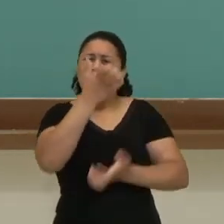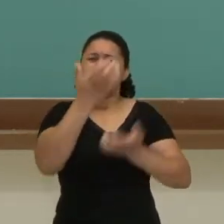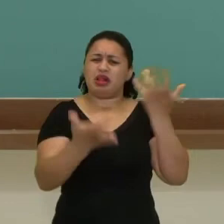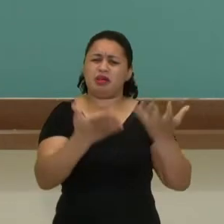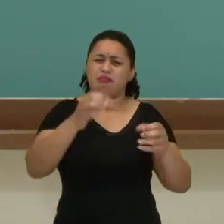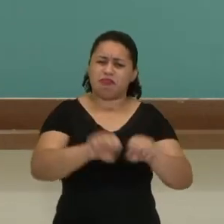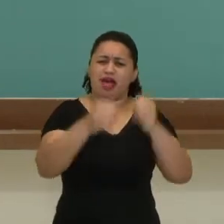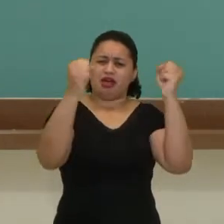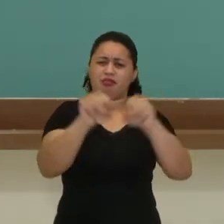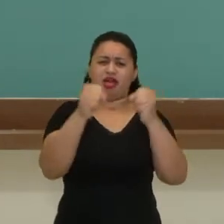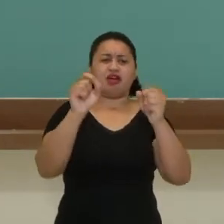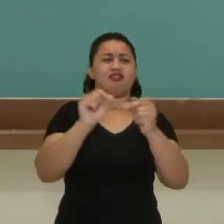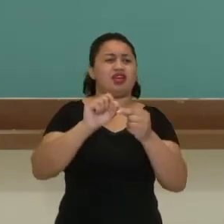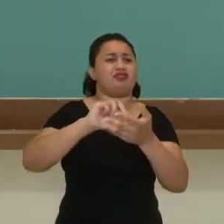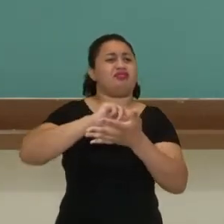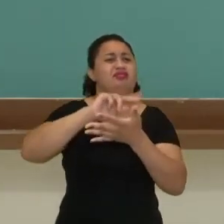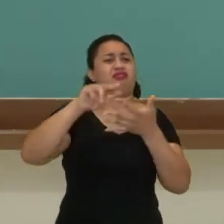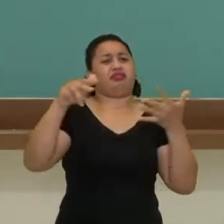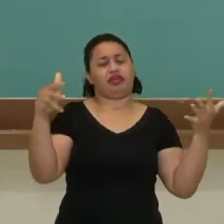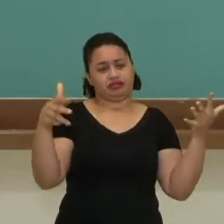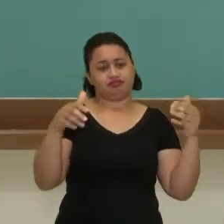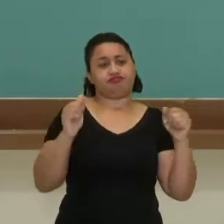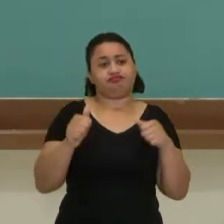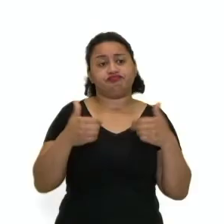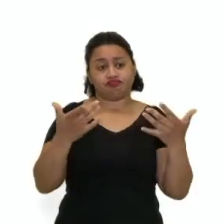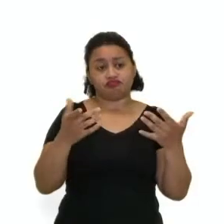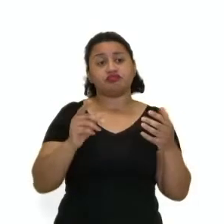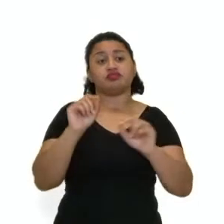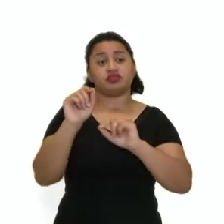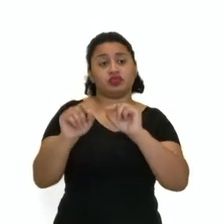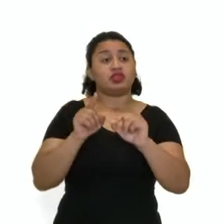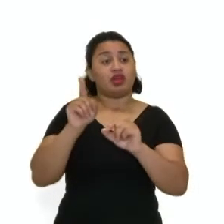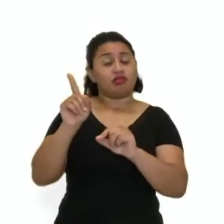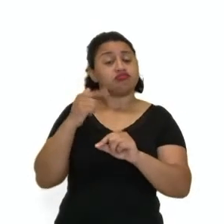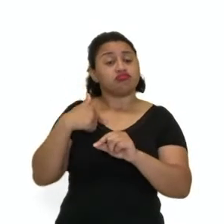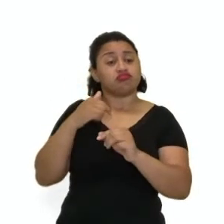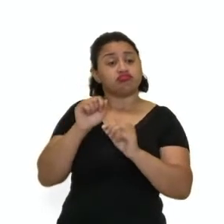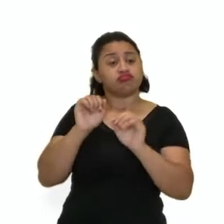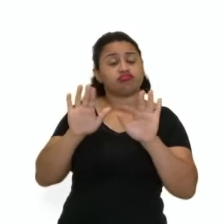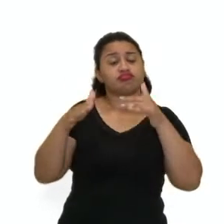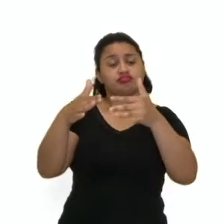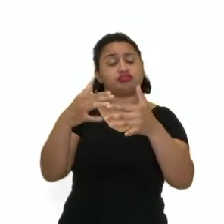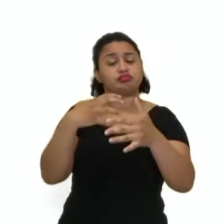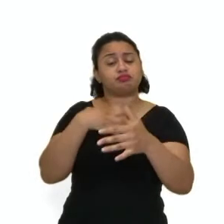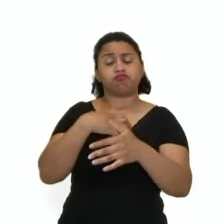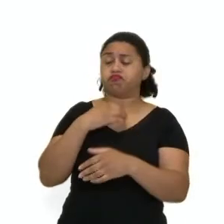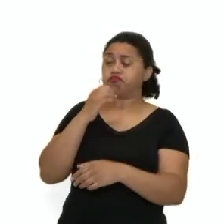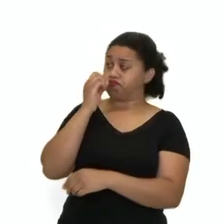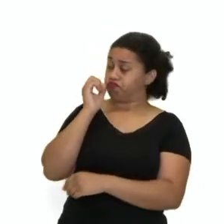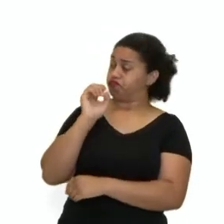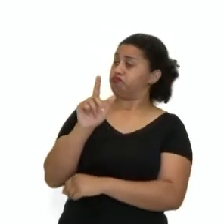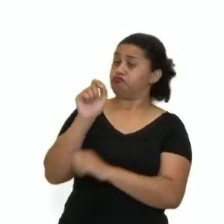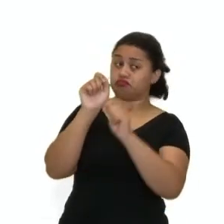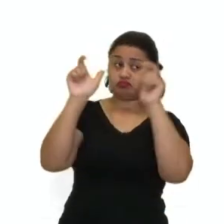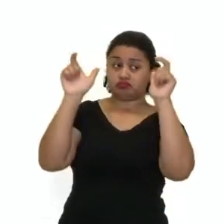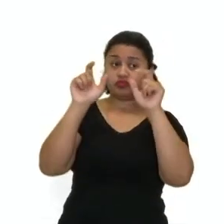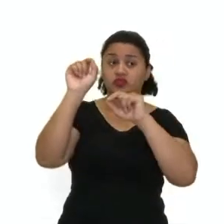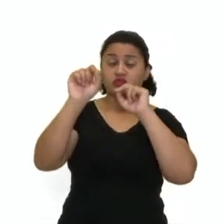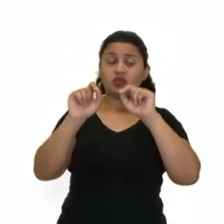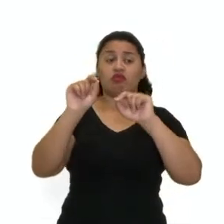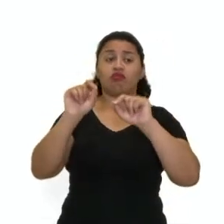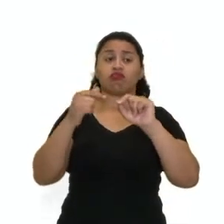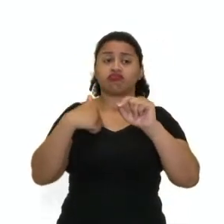fez inúmeras obras, ok? E essa obra em específico, uma coisa que me chama muita atenção, que é a Catedral de